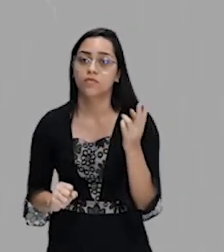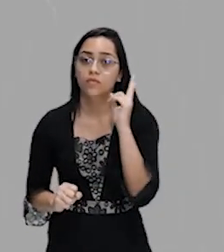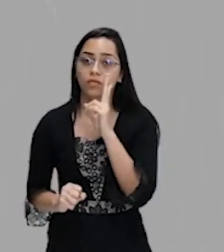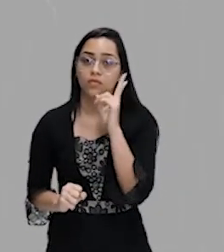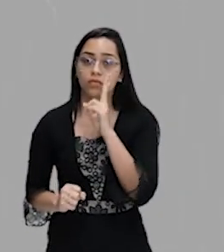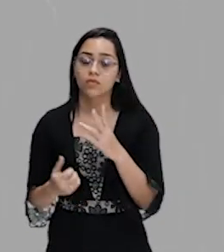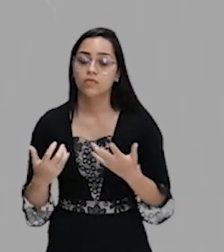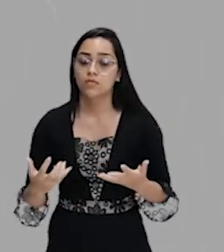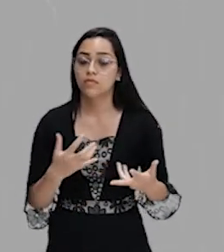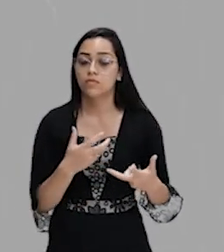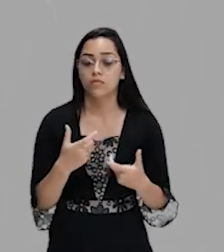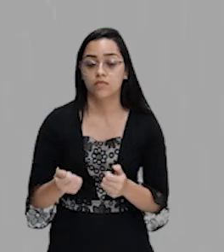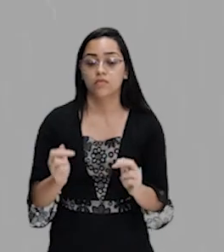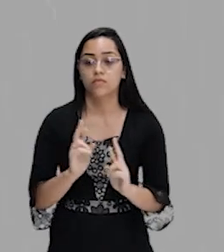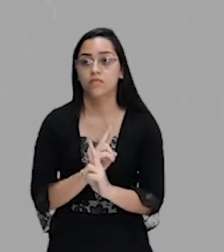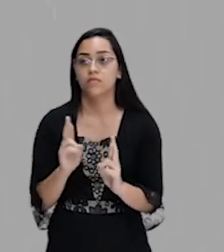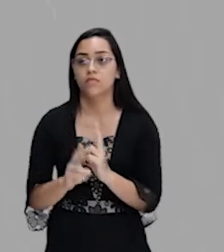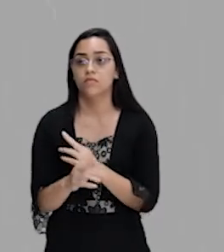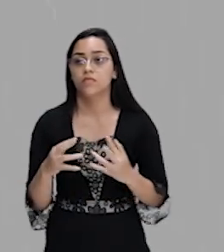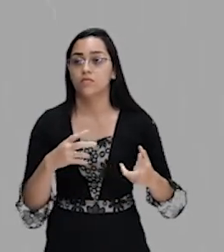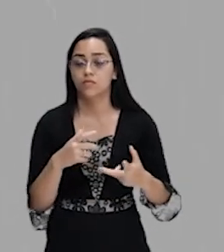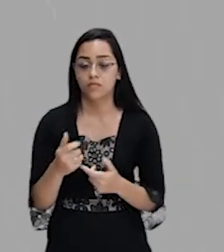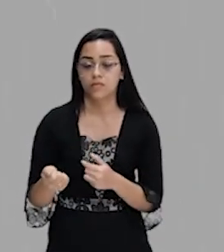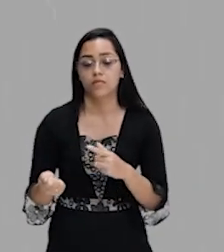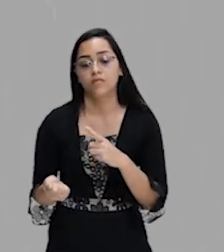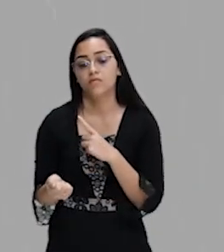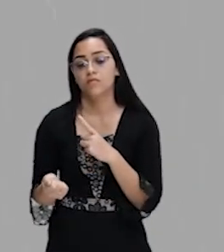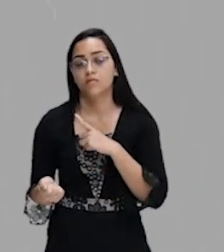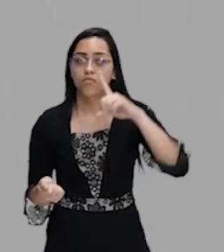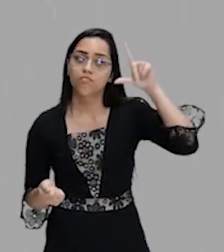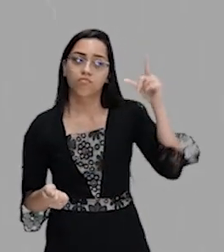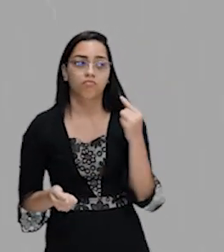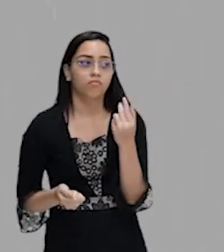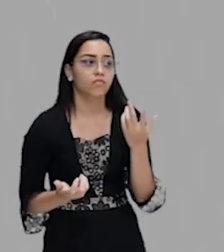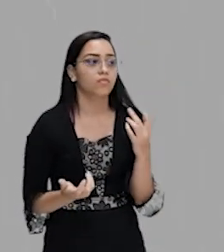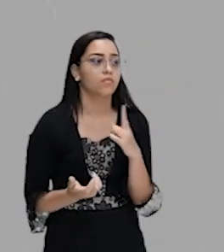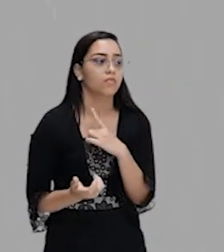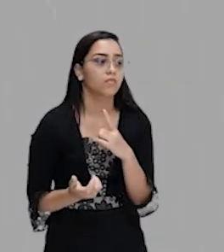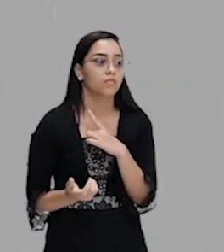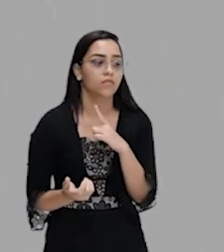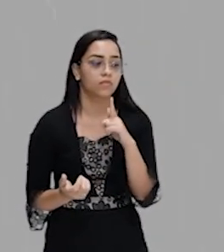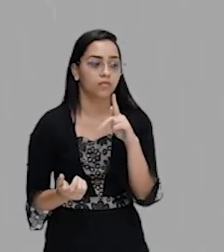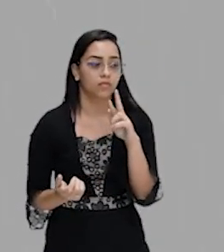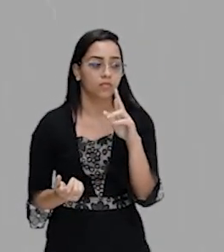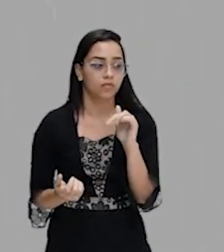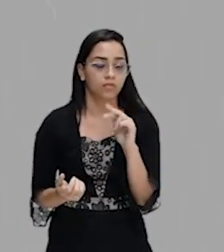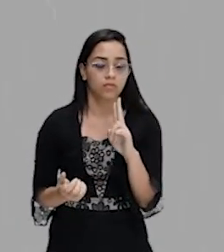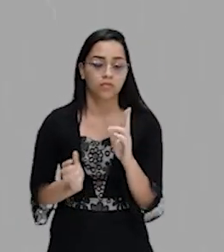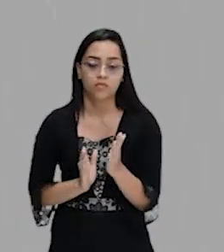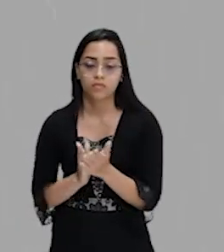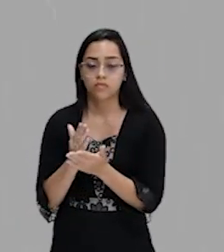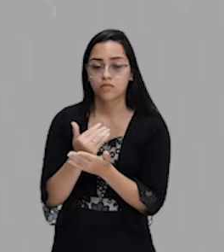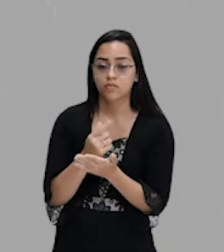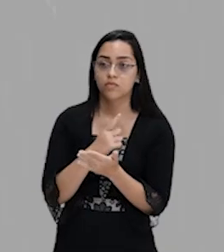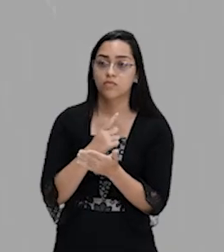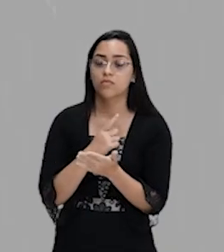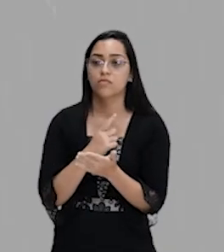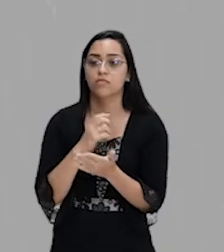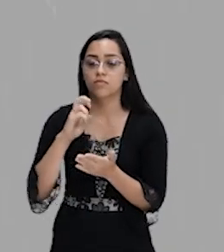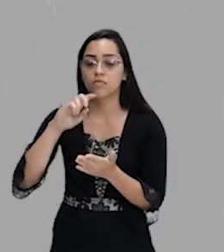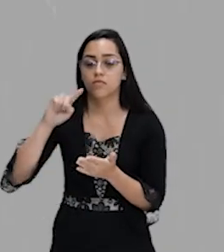Lembrando que a Terra, né, em relação à Lua, tem um certo grau, né, de desvio aí, que é